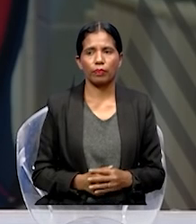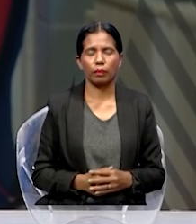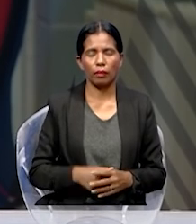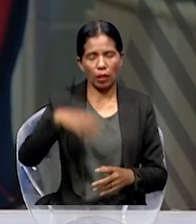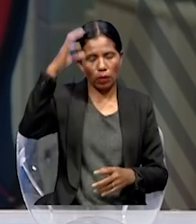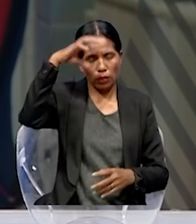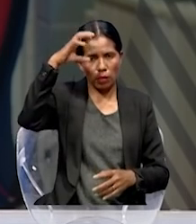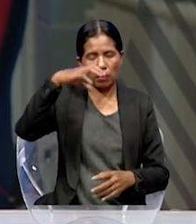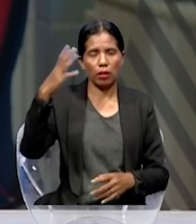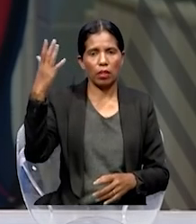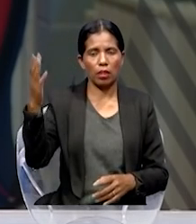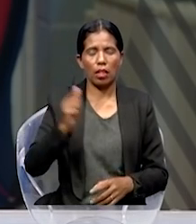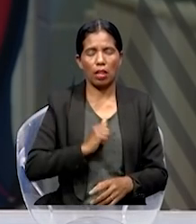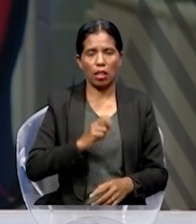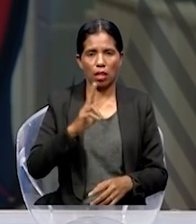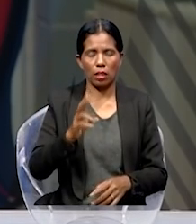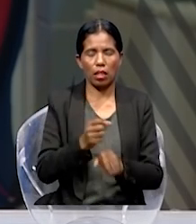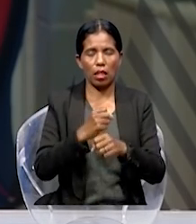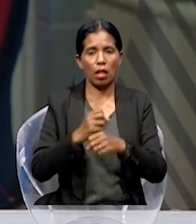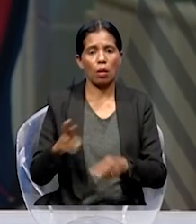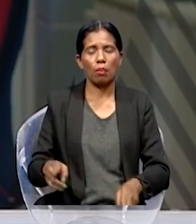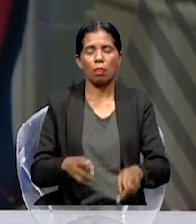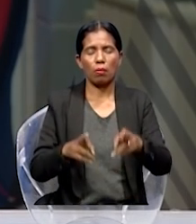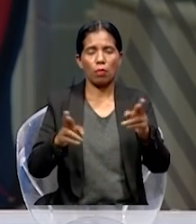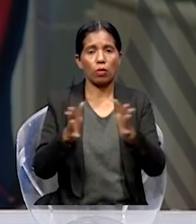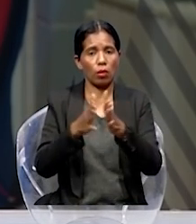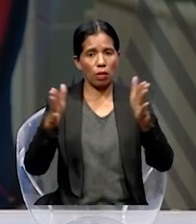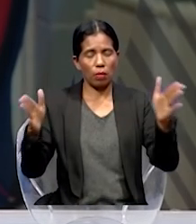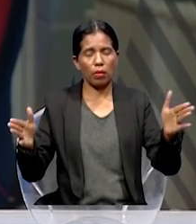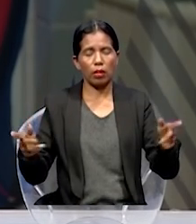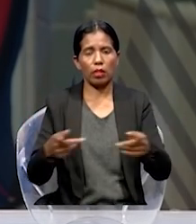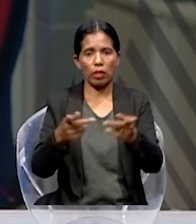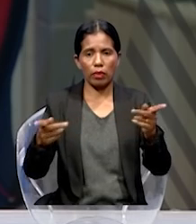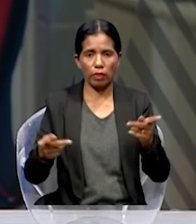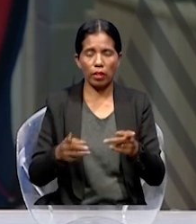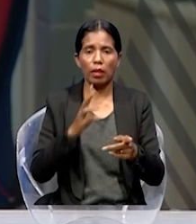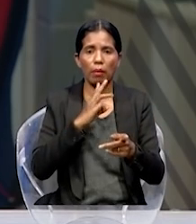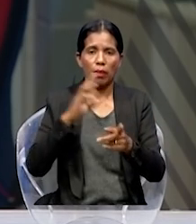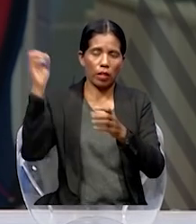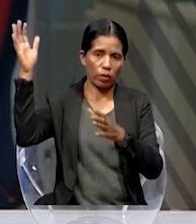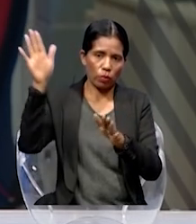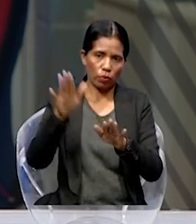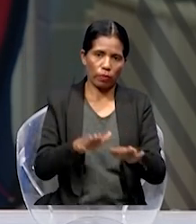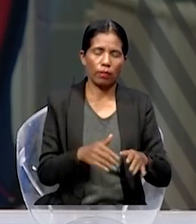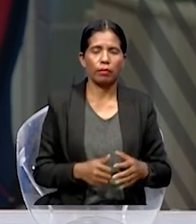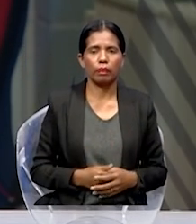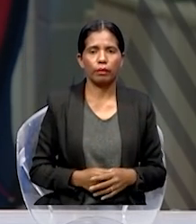Udambot nebe acontece iha ileu provoca motabot no erosão iha área Airterzun.